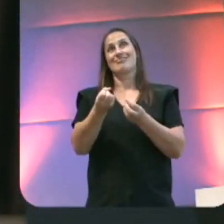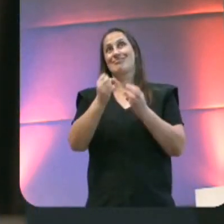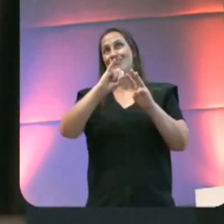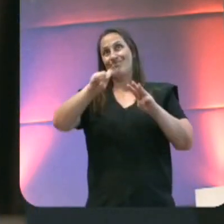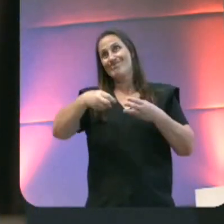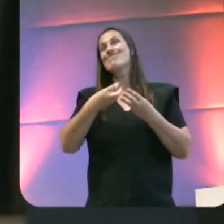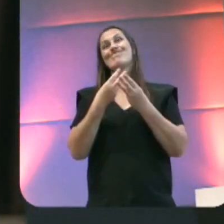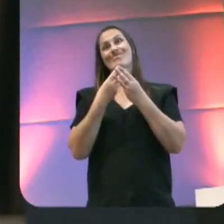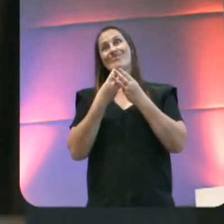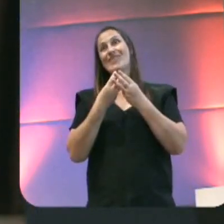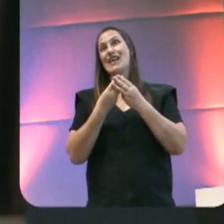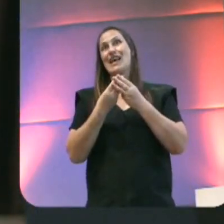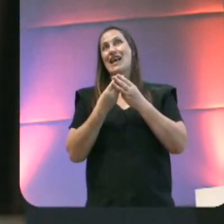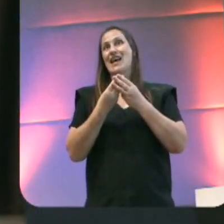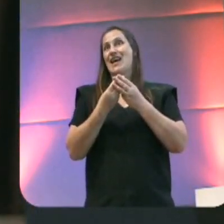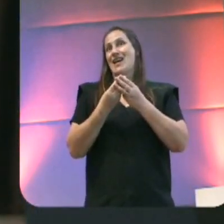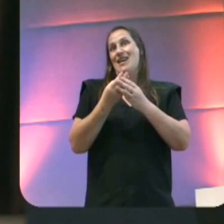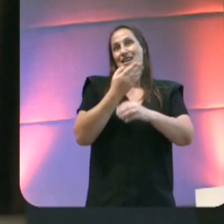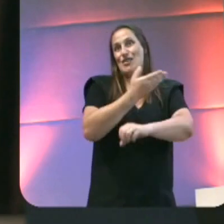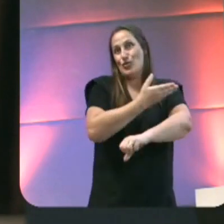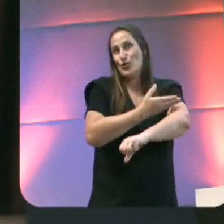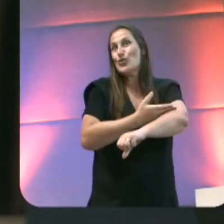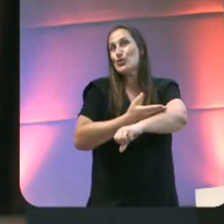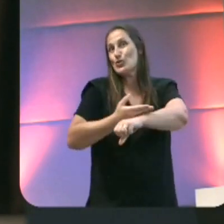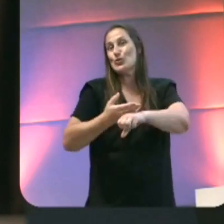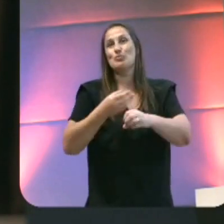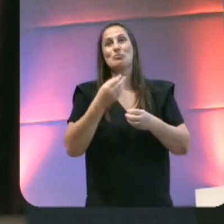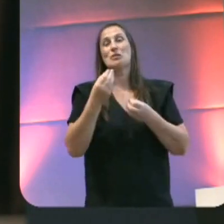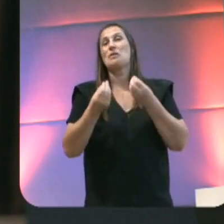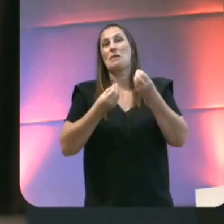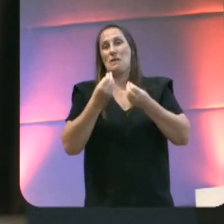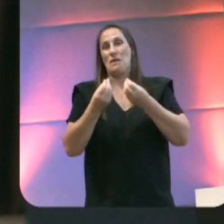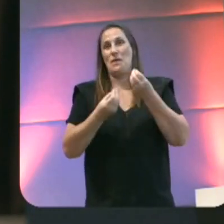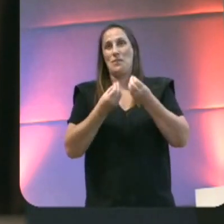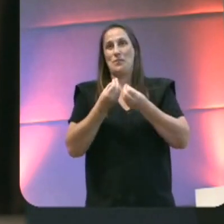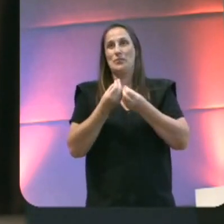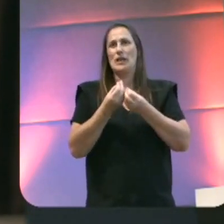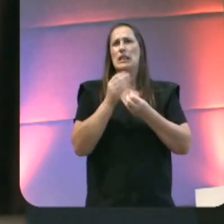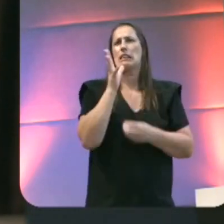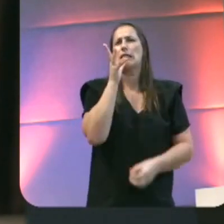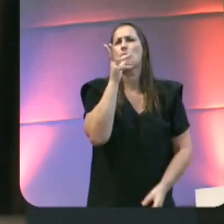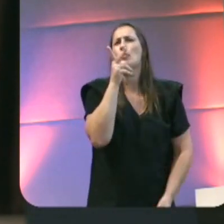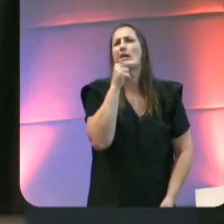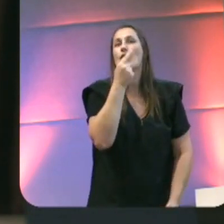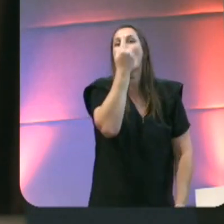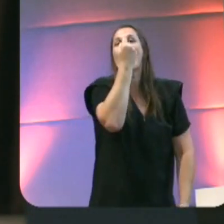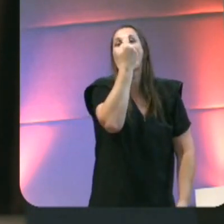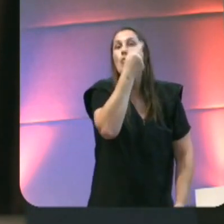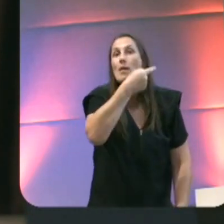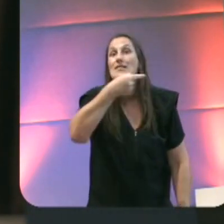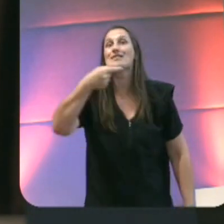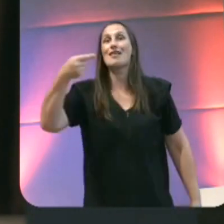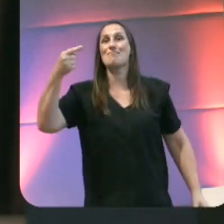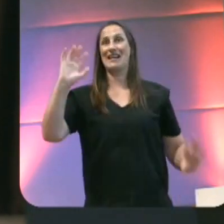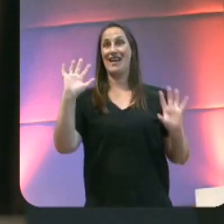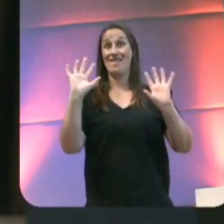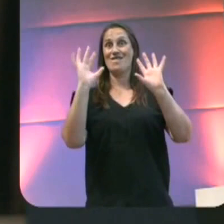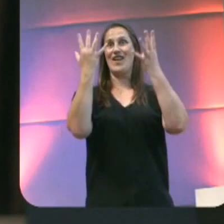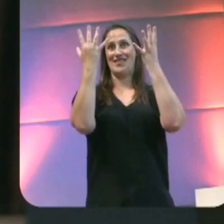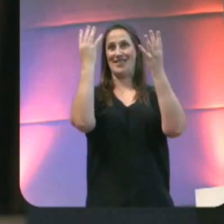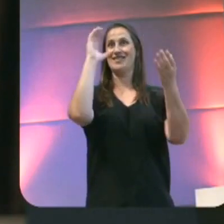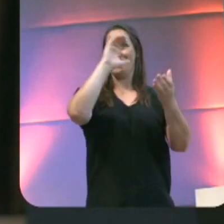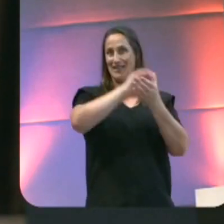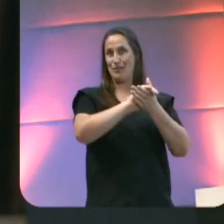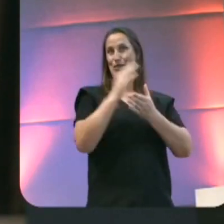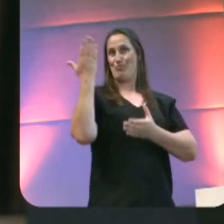pessoa. Era algo assim inusitado. Demorava mais ou menos uma semana a festa de